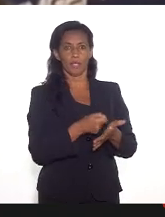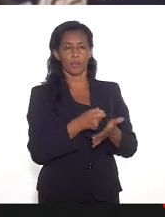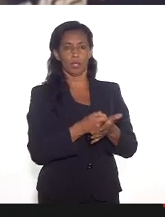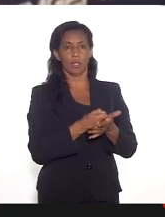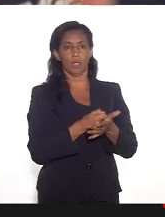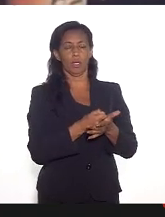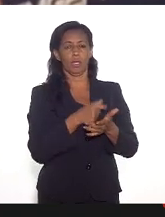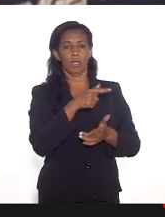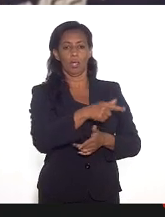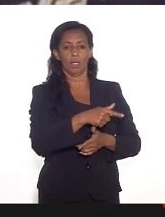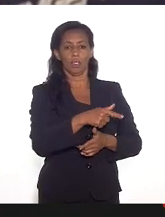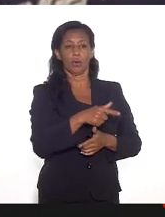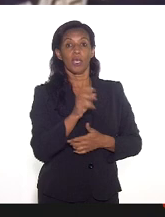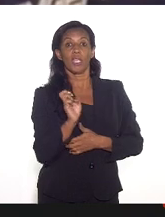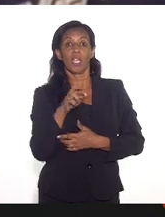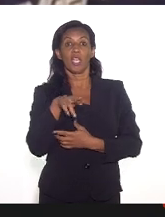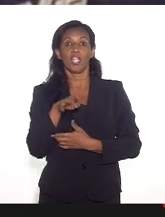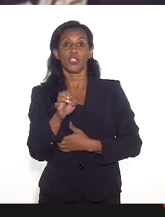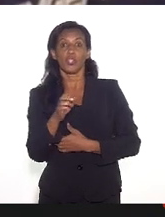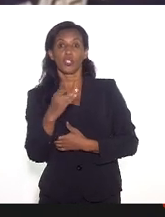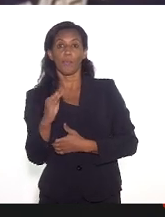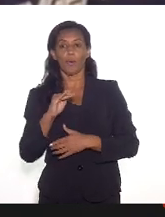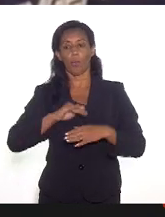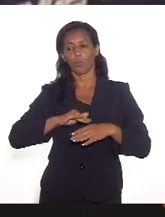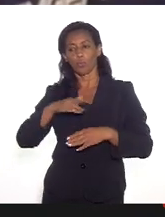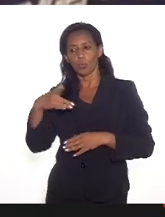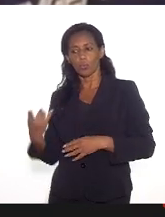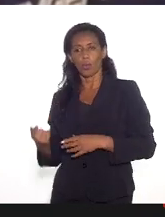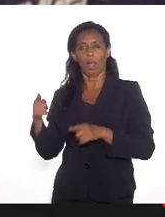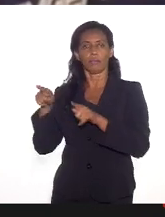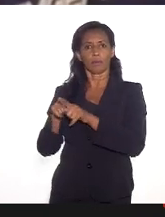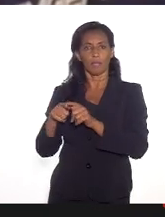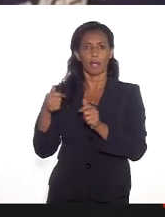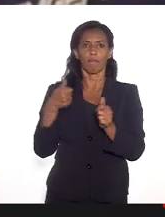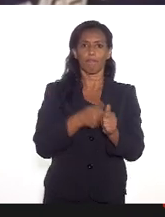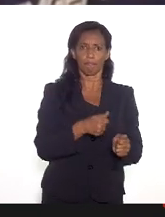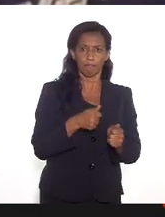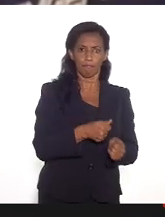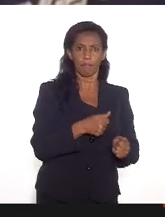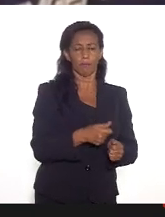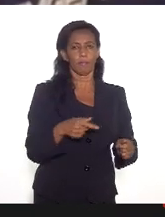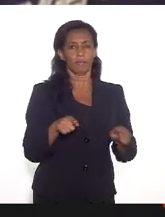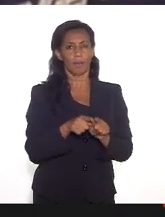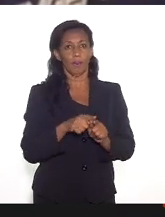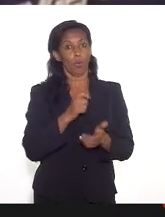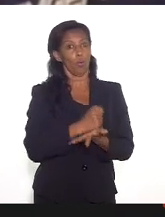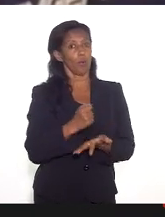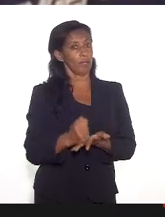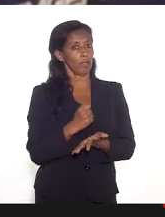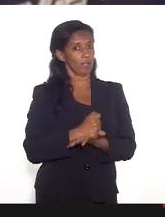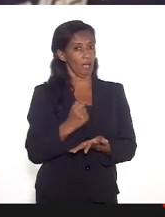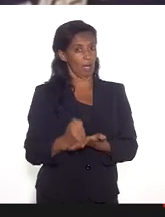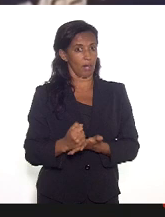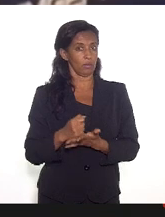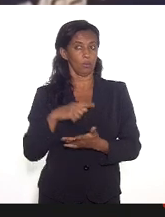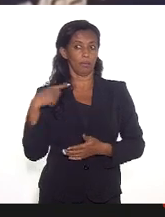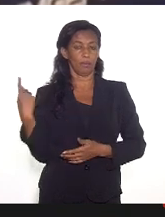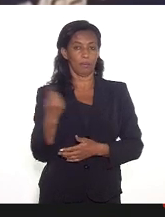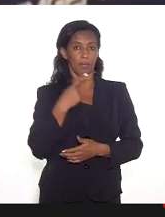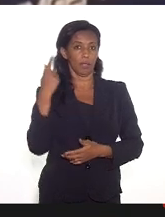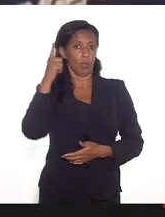construtor e a Ingepron do outro lado também pressionando o construtor, o contratado, para que nós